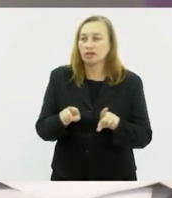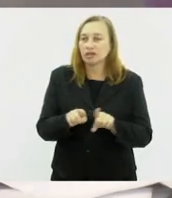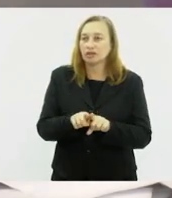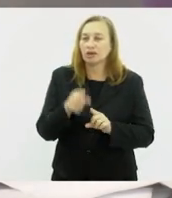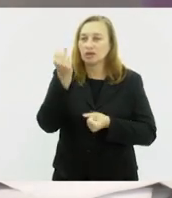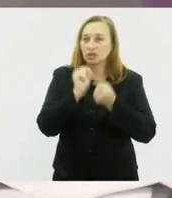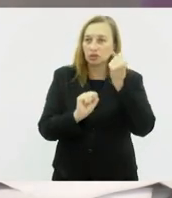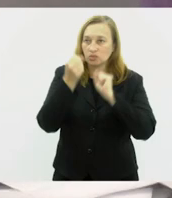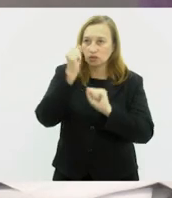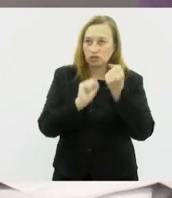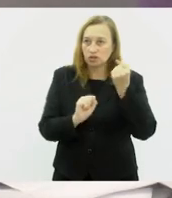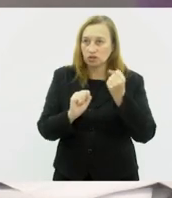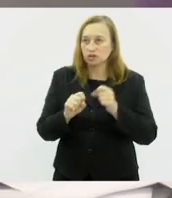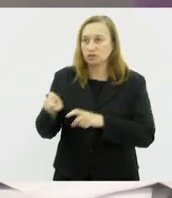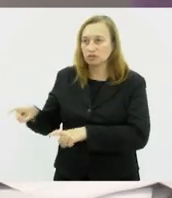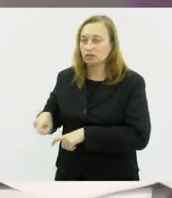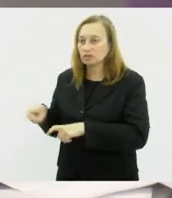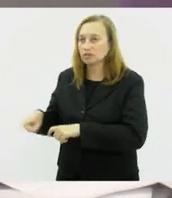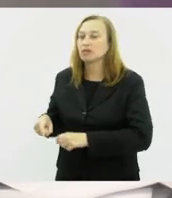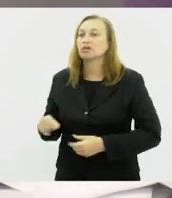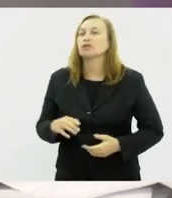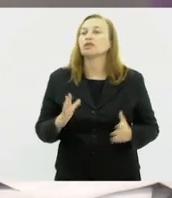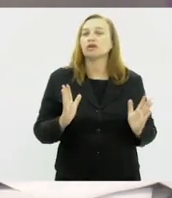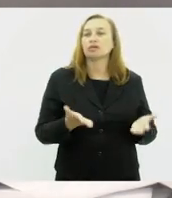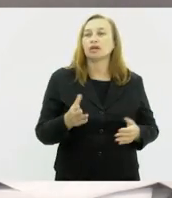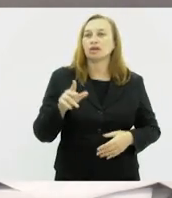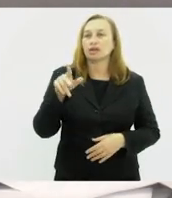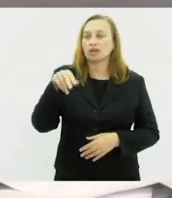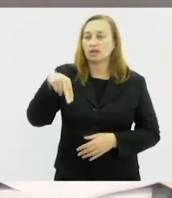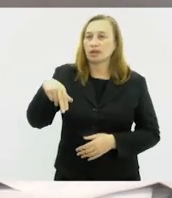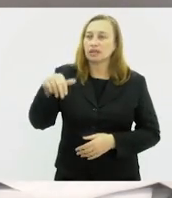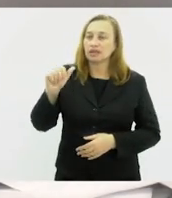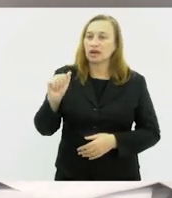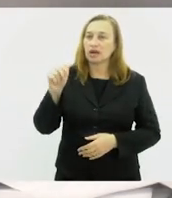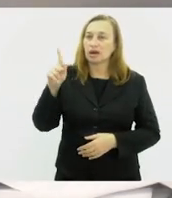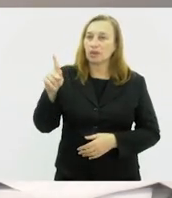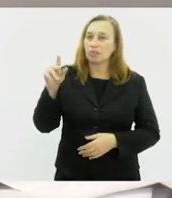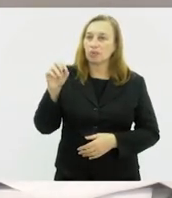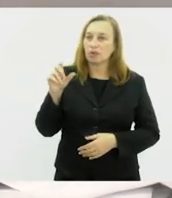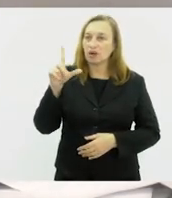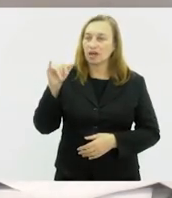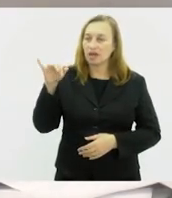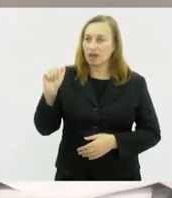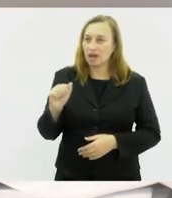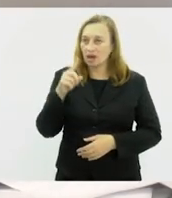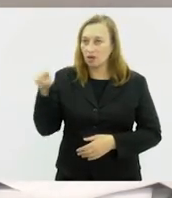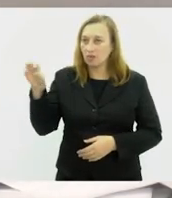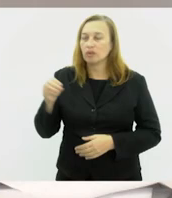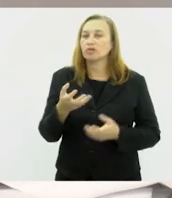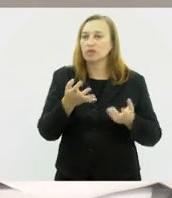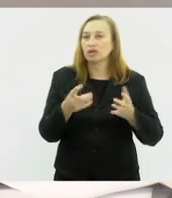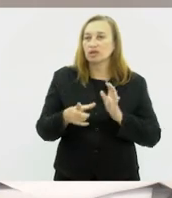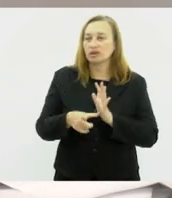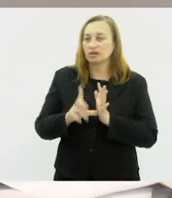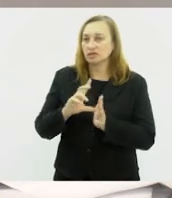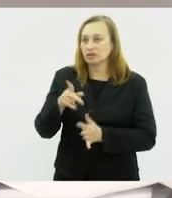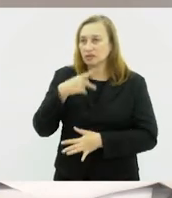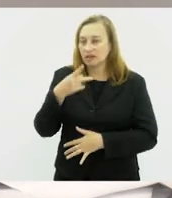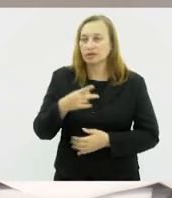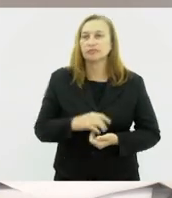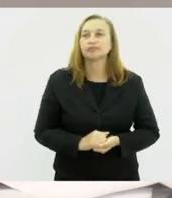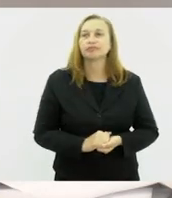Paula napoleon Napoleão do Cesec mas antes disso eu queria falar rapidamente uma coisa já que está se